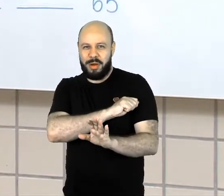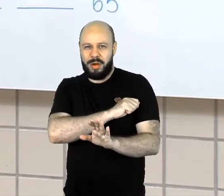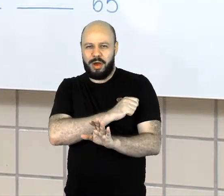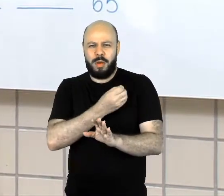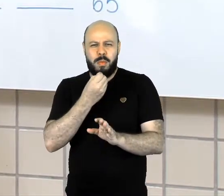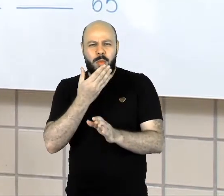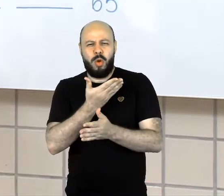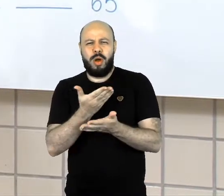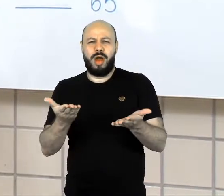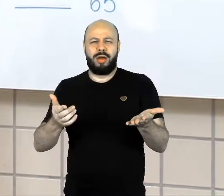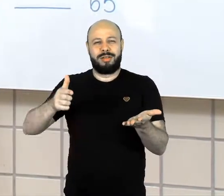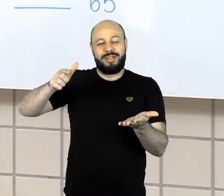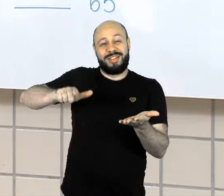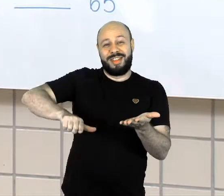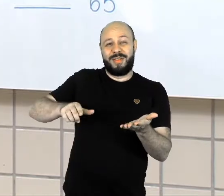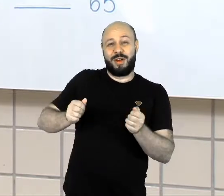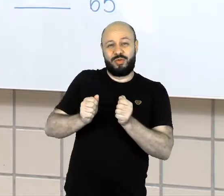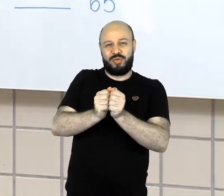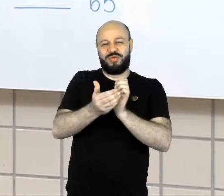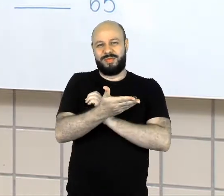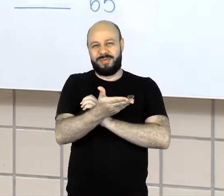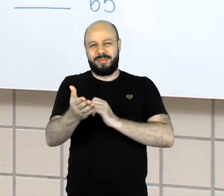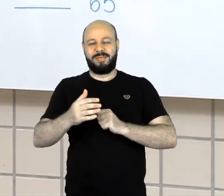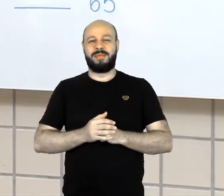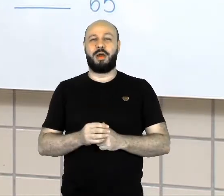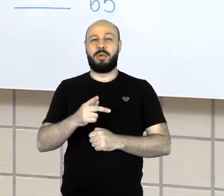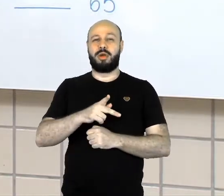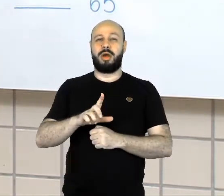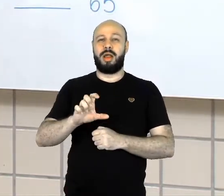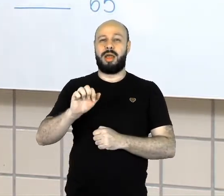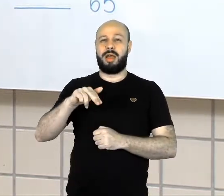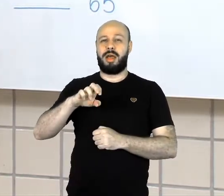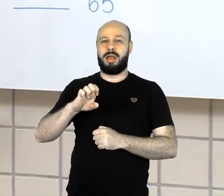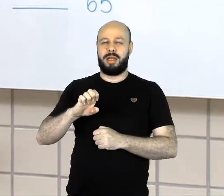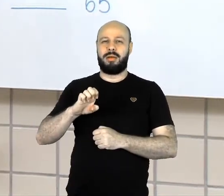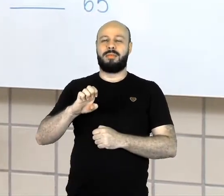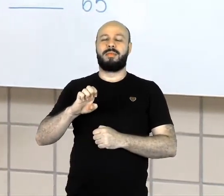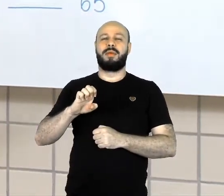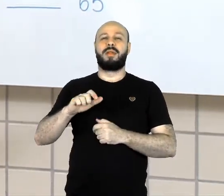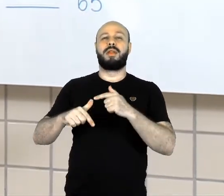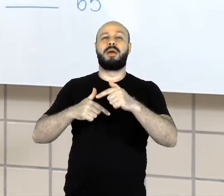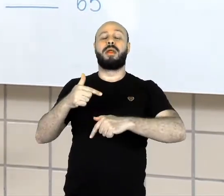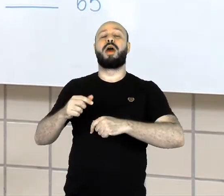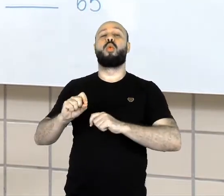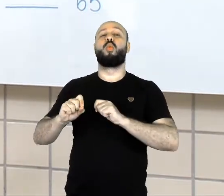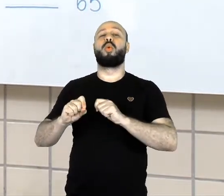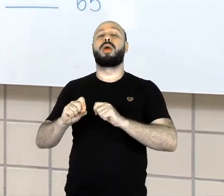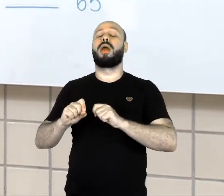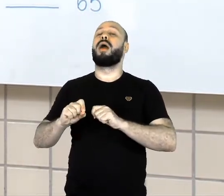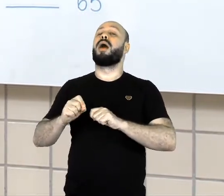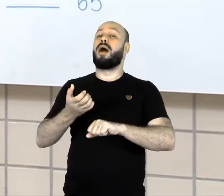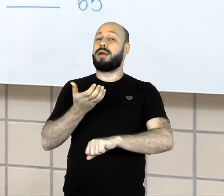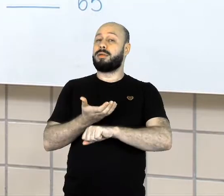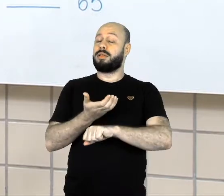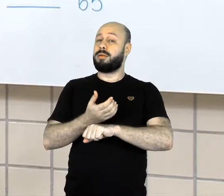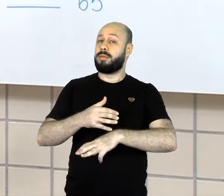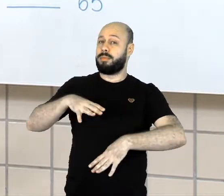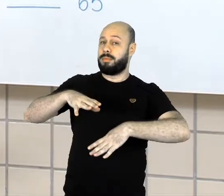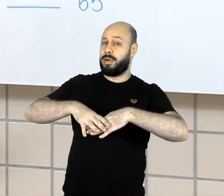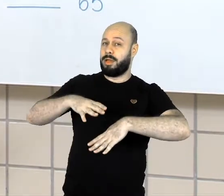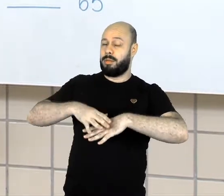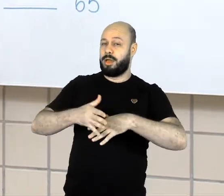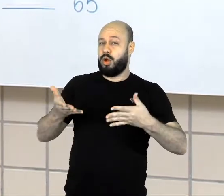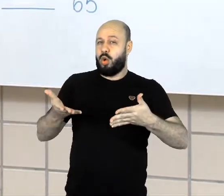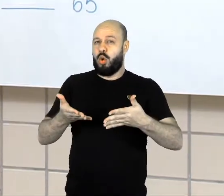Como é bom estar aqui mais uma vez com vocês. Eu sou a professora Leiliane, estamos trabalhando na disciplina de matemática e estamos hoje